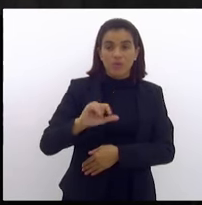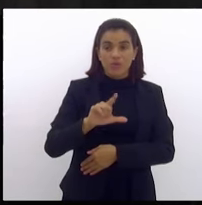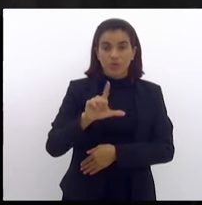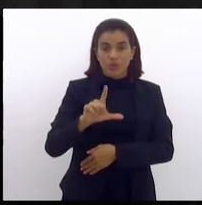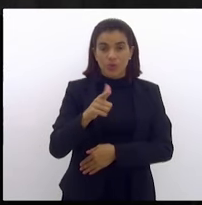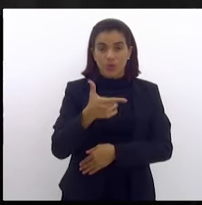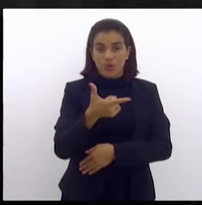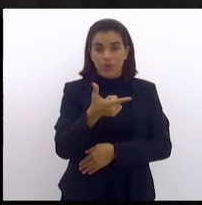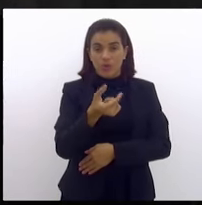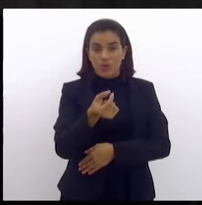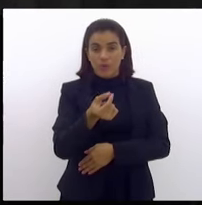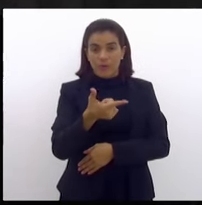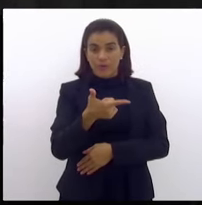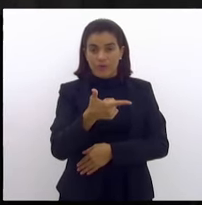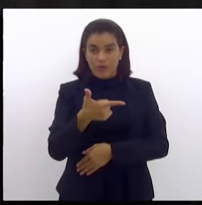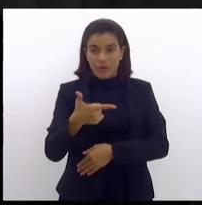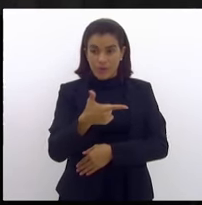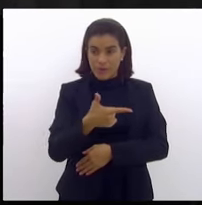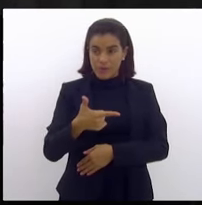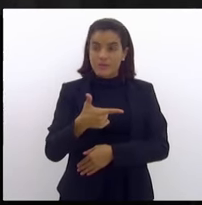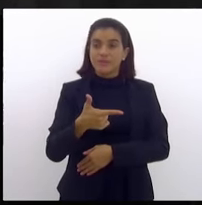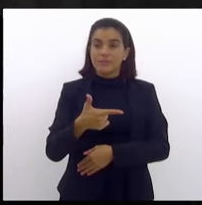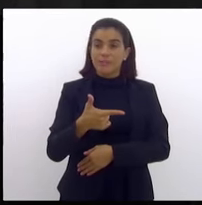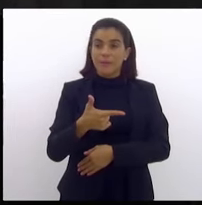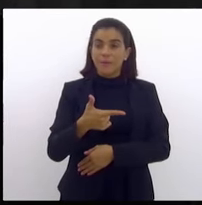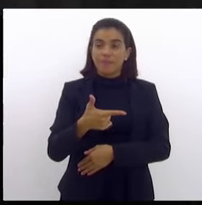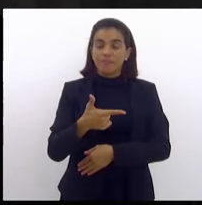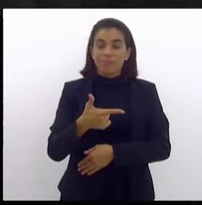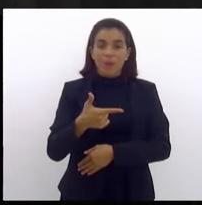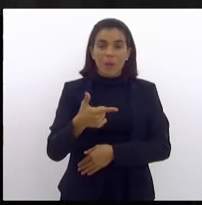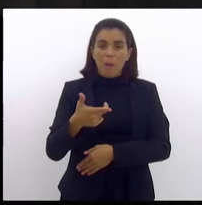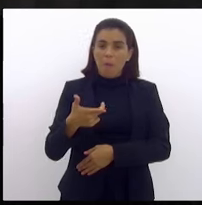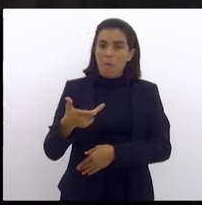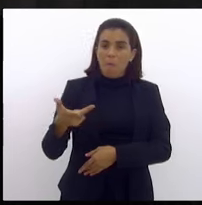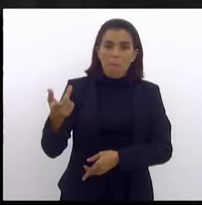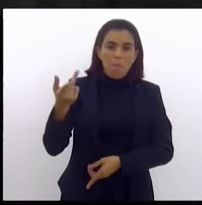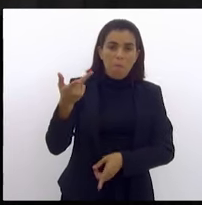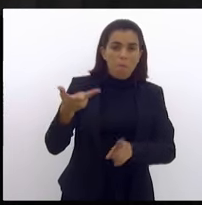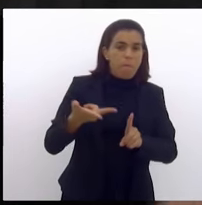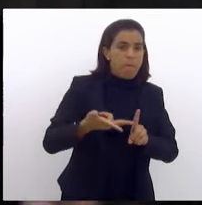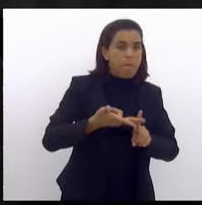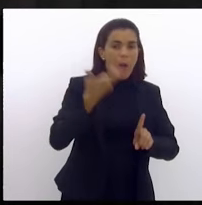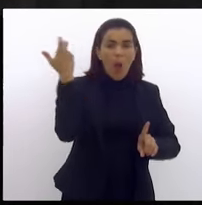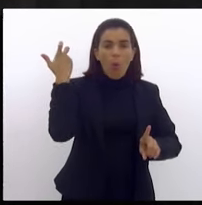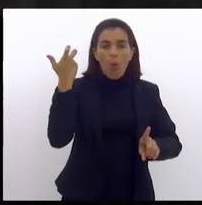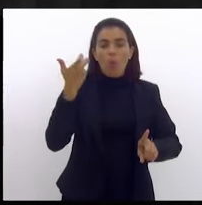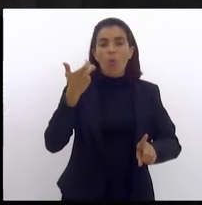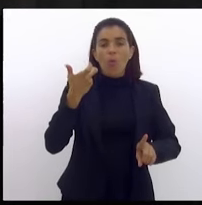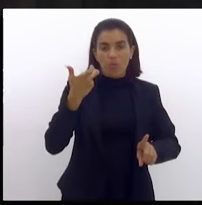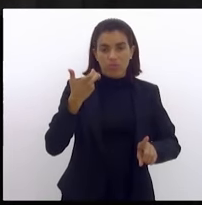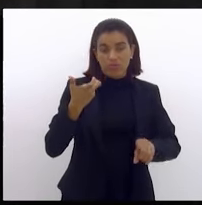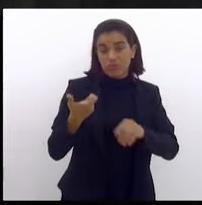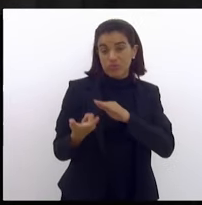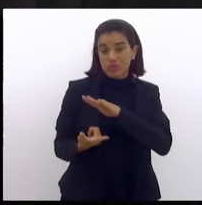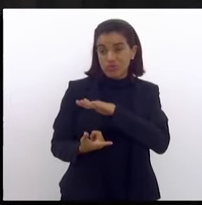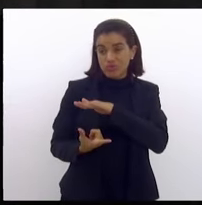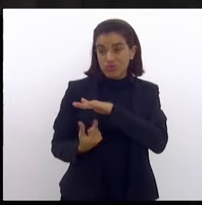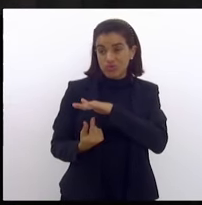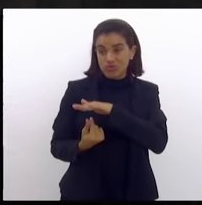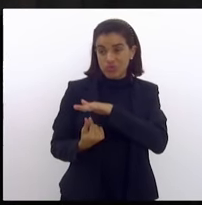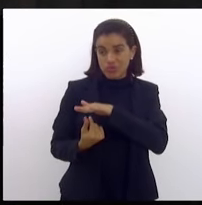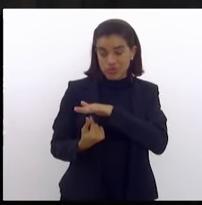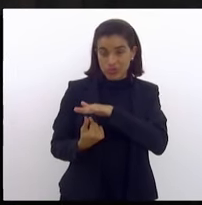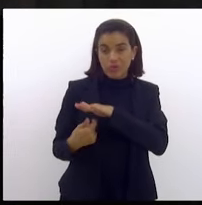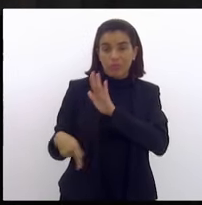de julho de 2022, usurpou dos cofres do Estado do Rio de